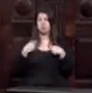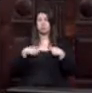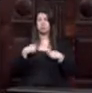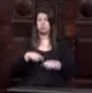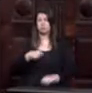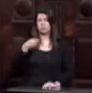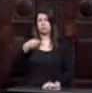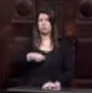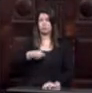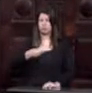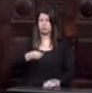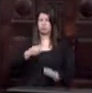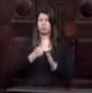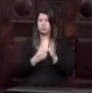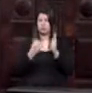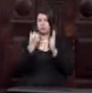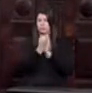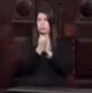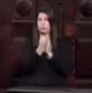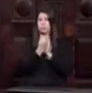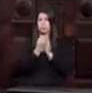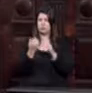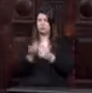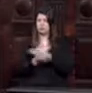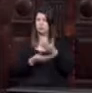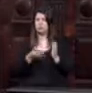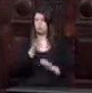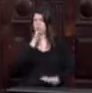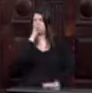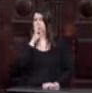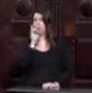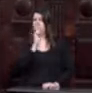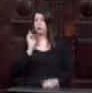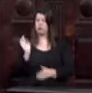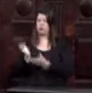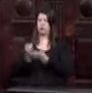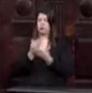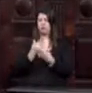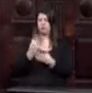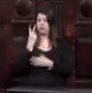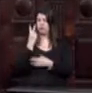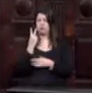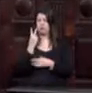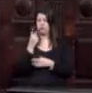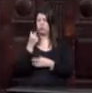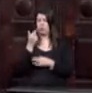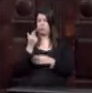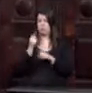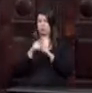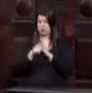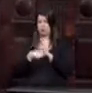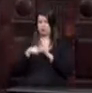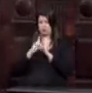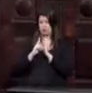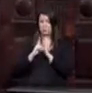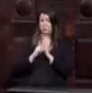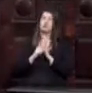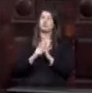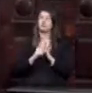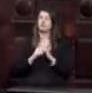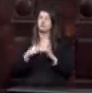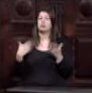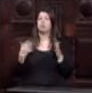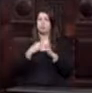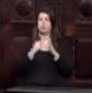obrigatoriamente ser acrescidos conforme os índices da inflação apurados no período de 12 meses do ano anterior. Essa